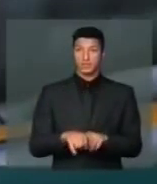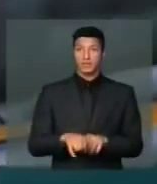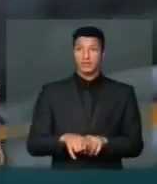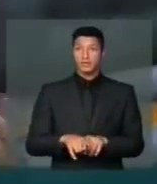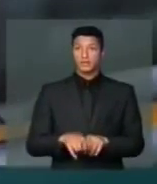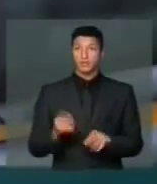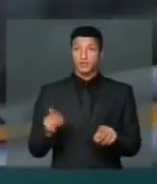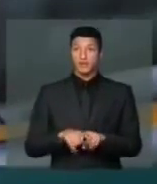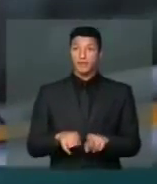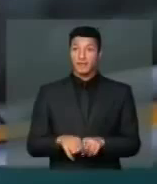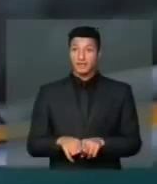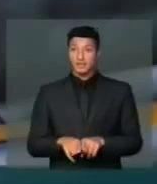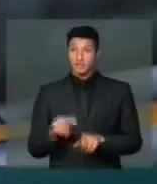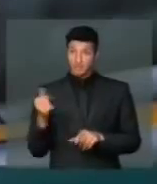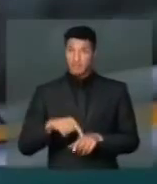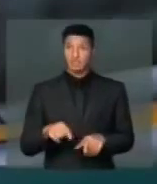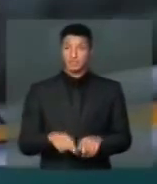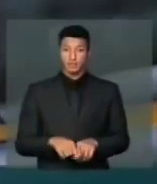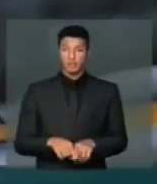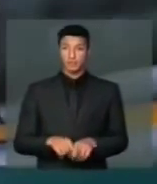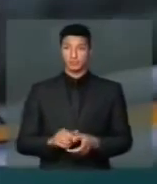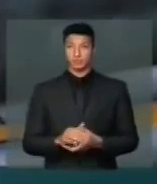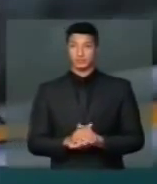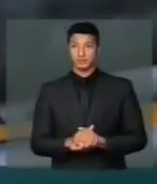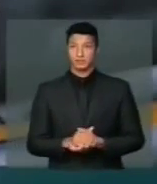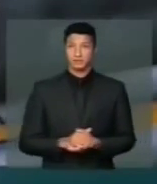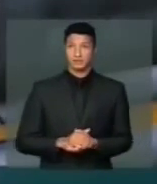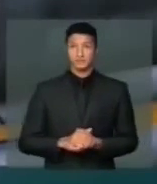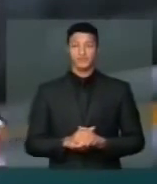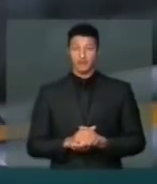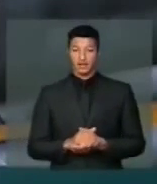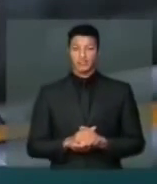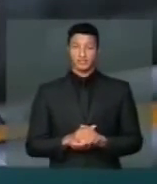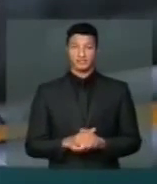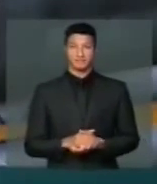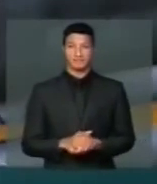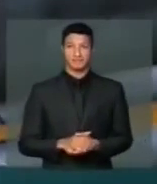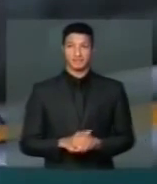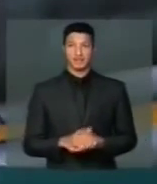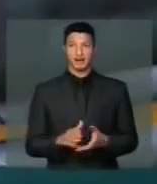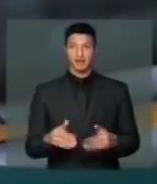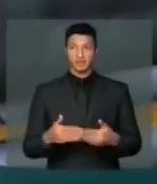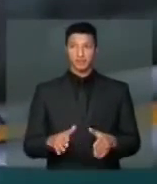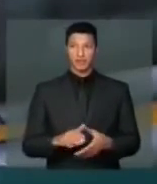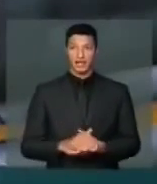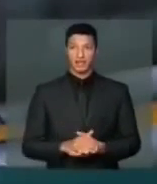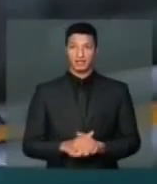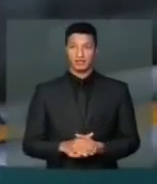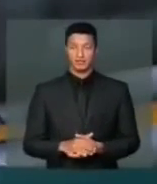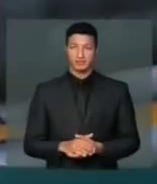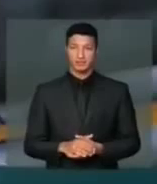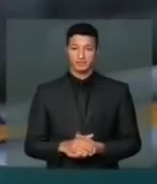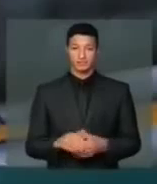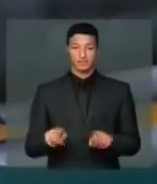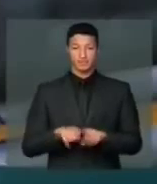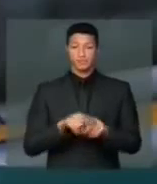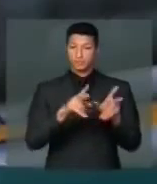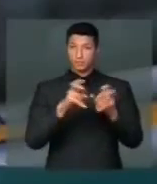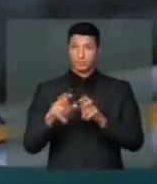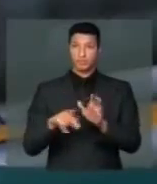apresenta ao mundo o novo bloco nova alternativa ao consolidar a possibilidade ea